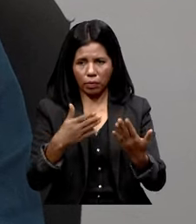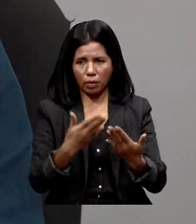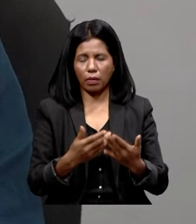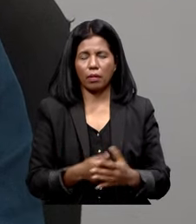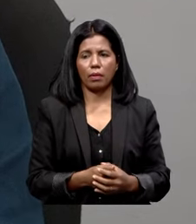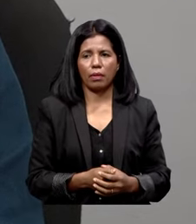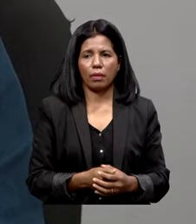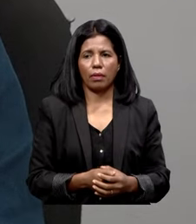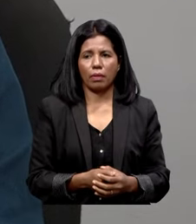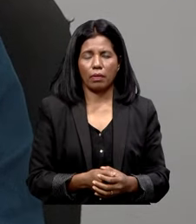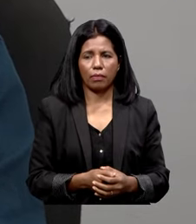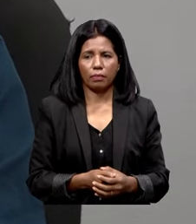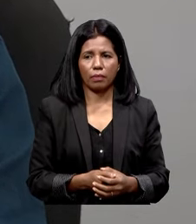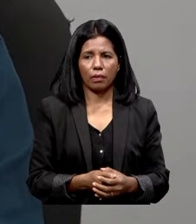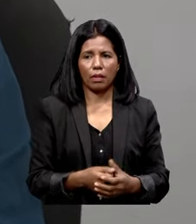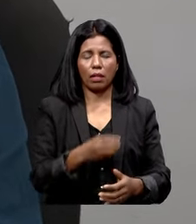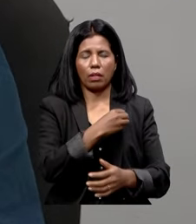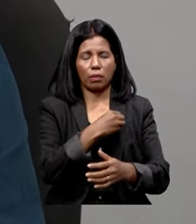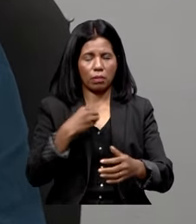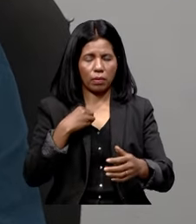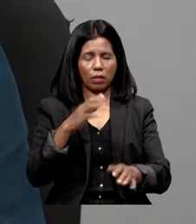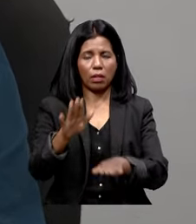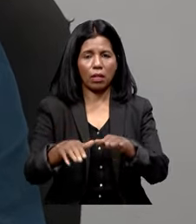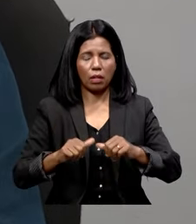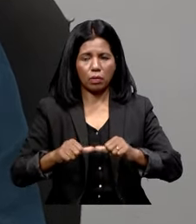kata autopsi la ho dia